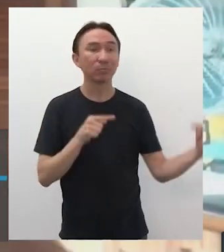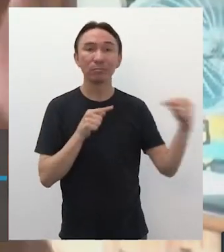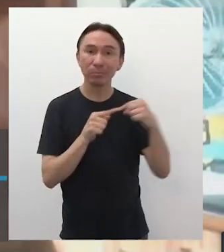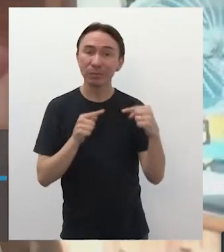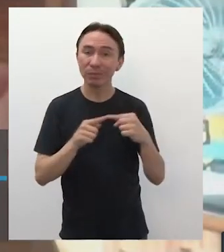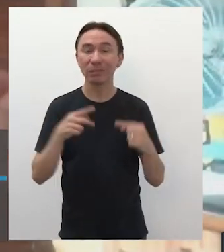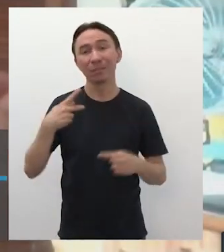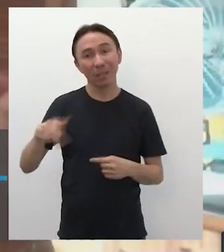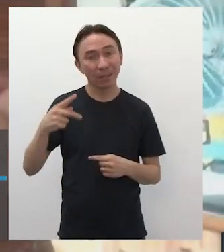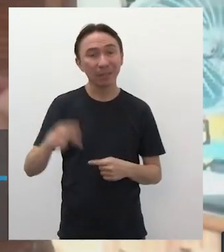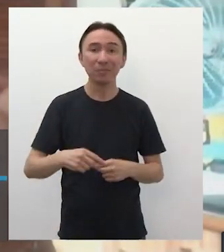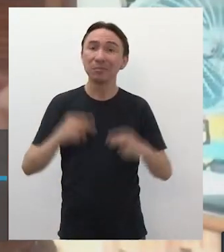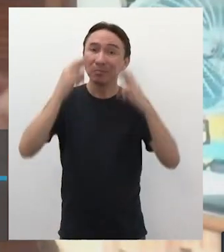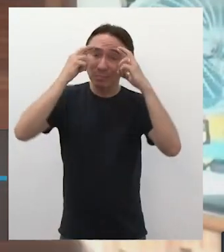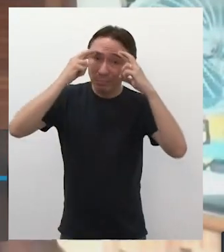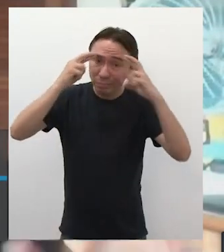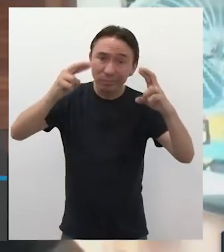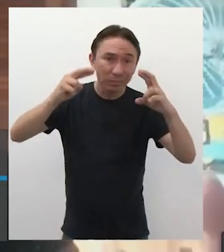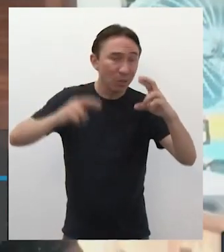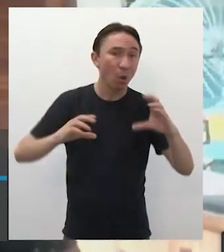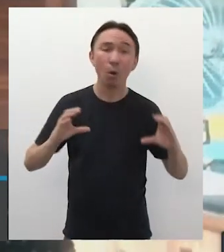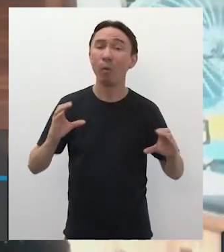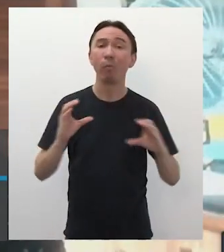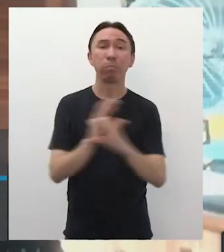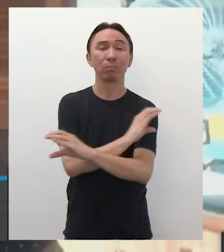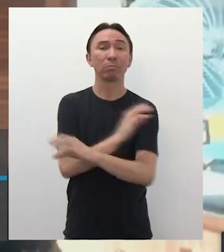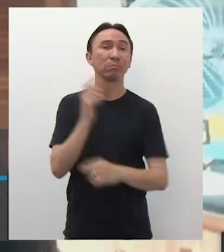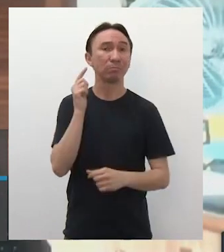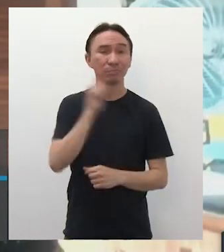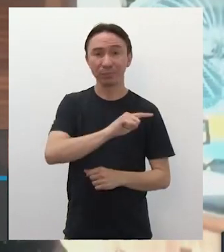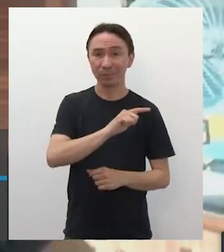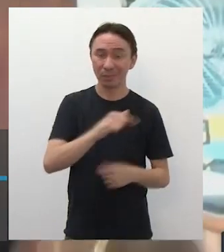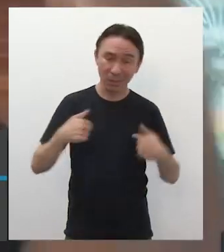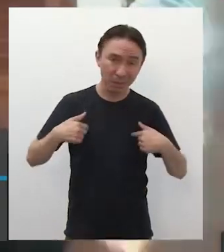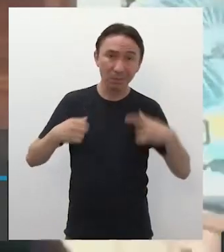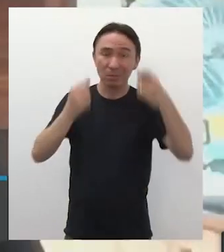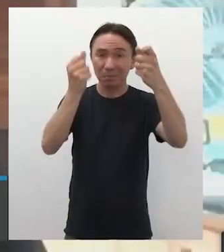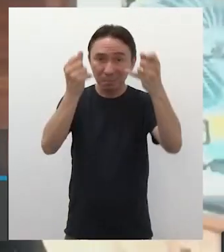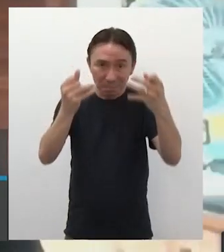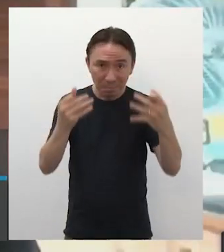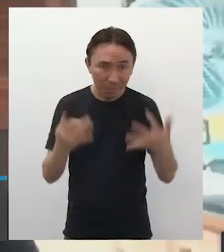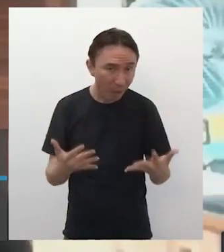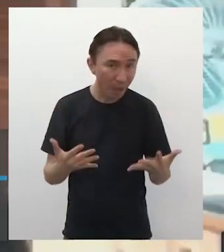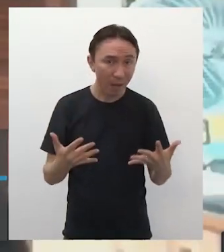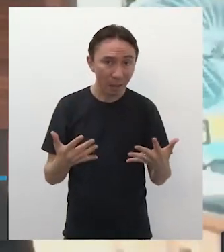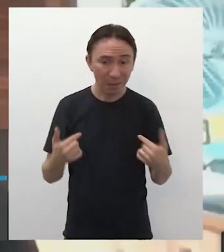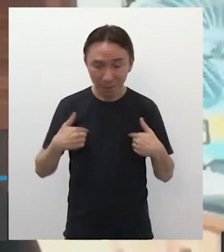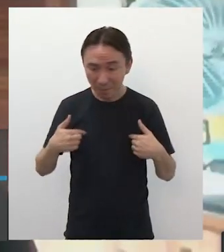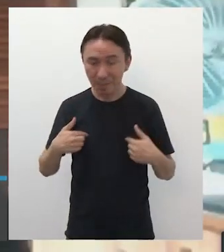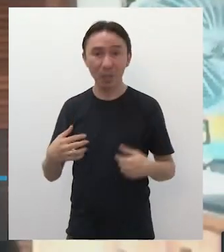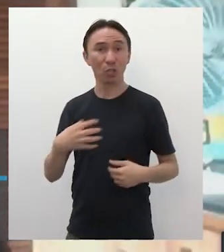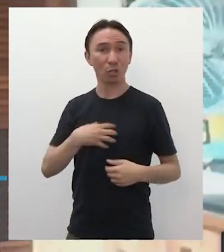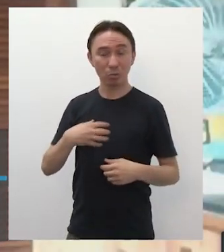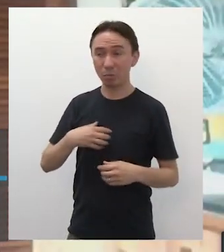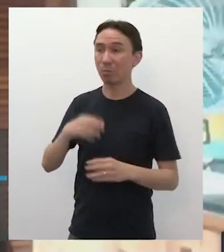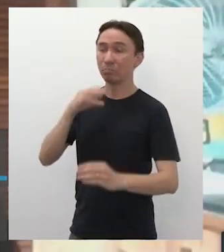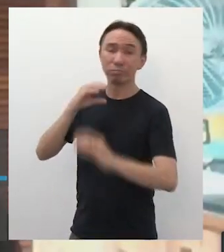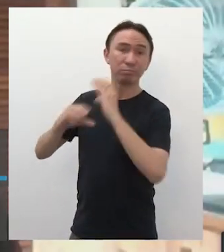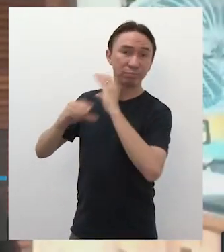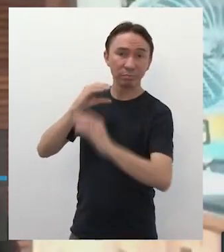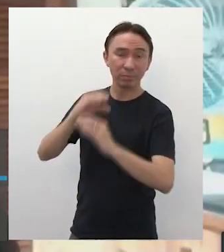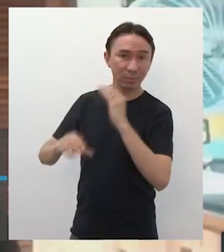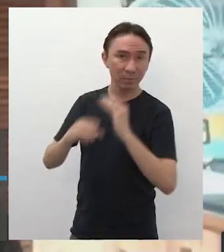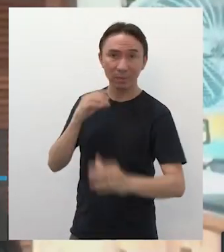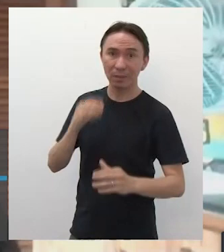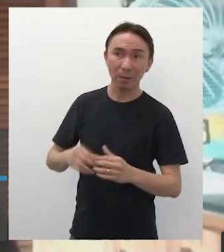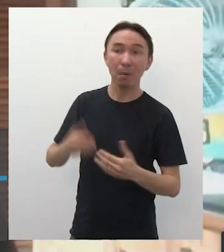mas de forma concreta. A minha forma de falar vai ou não revelar o respeito que eu tenho por